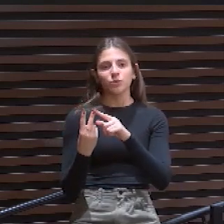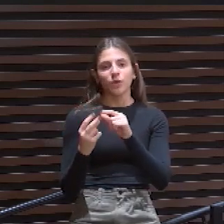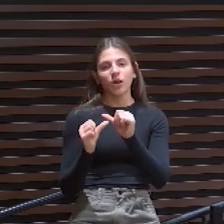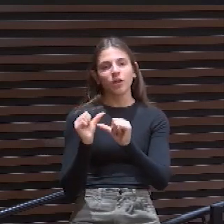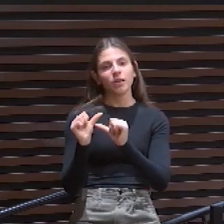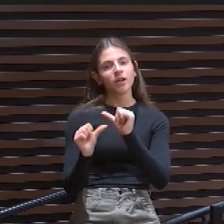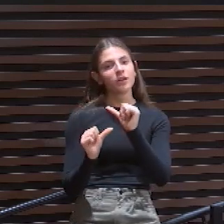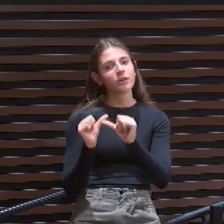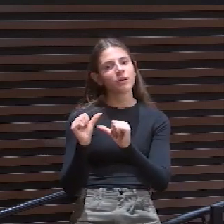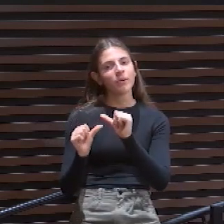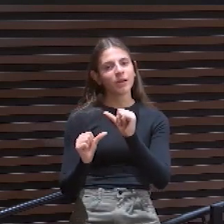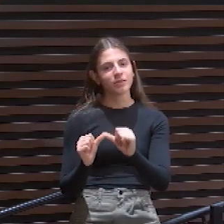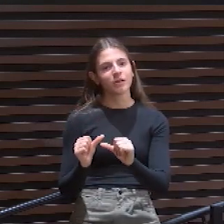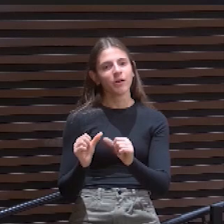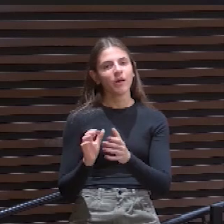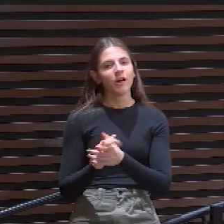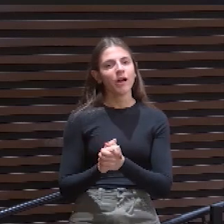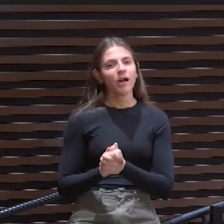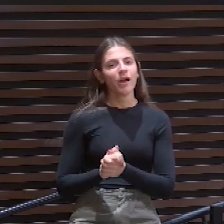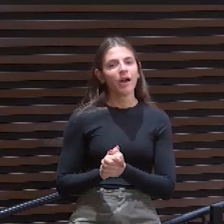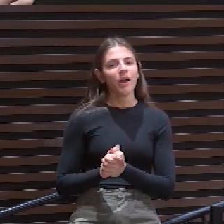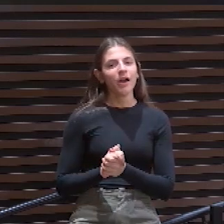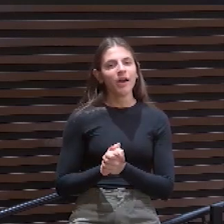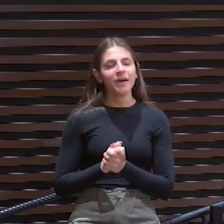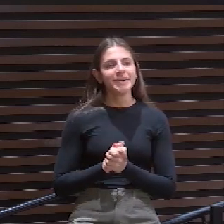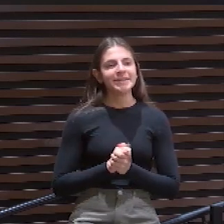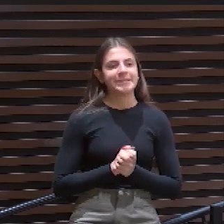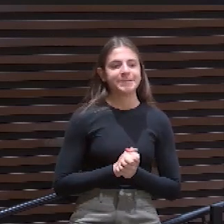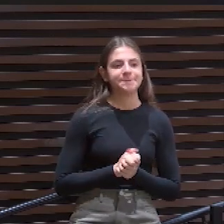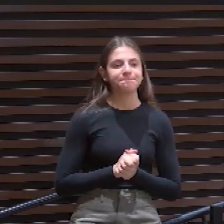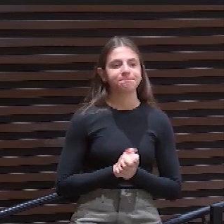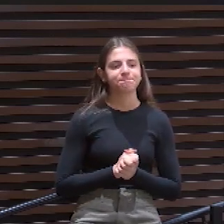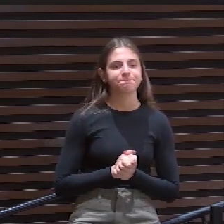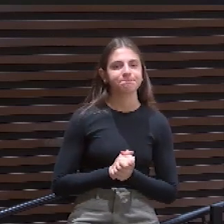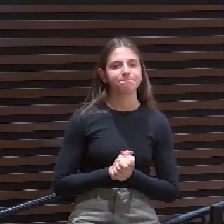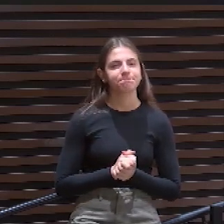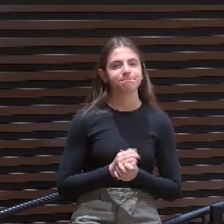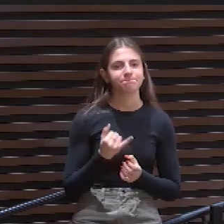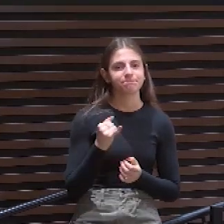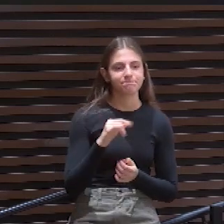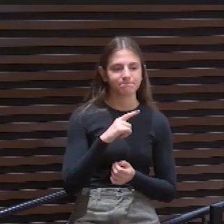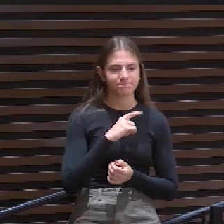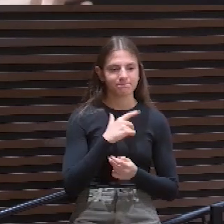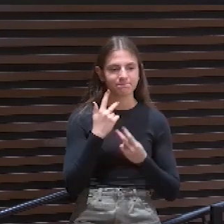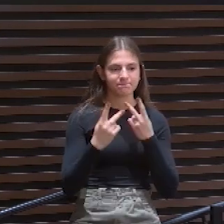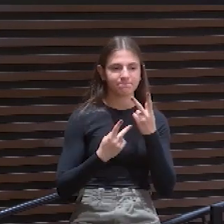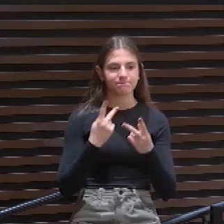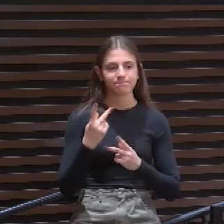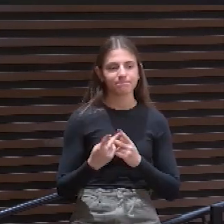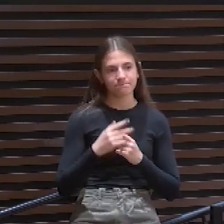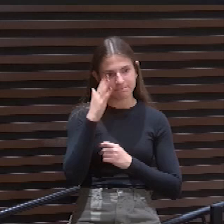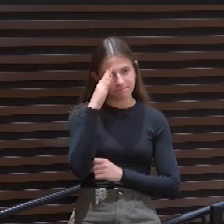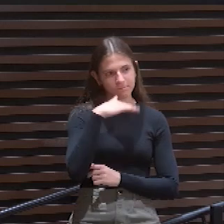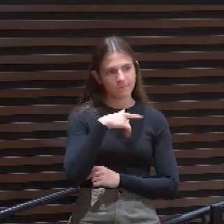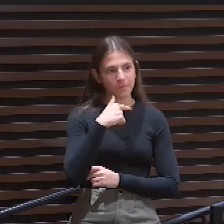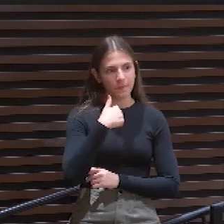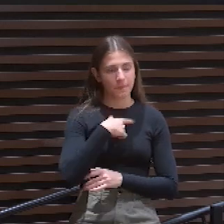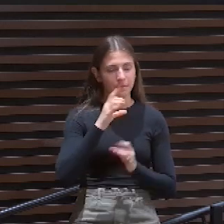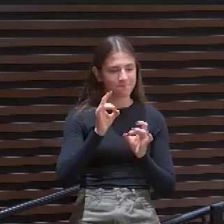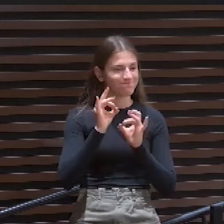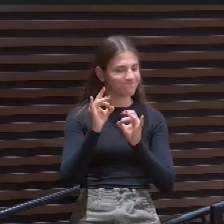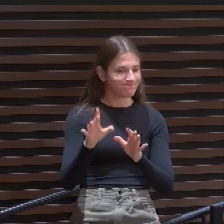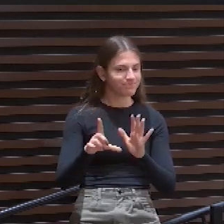de ação. Qual que é a antítese? Se eu falo mal, eu estou descaracterizando a lei do amor,